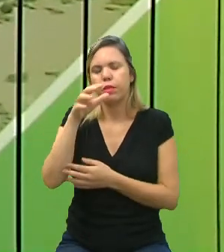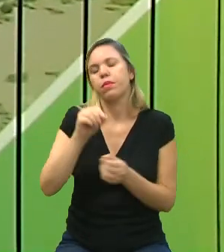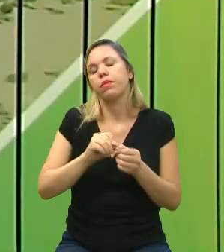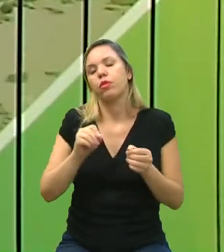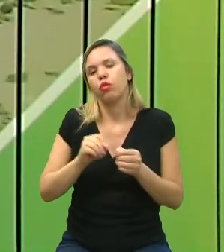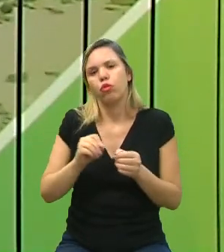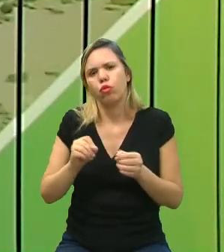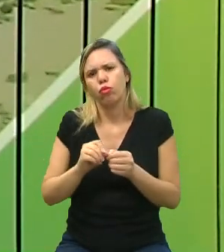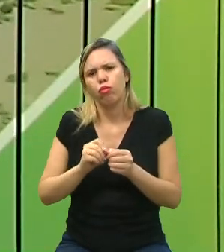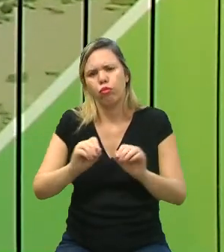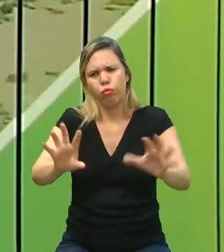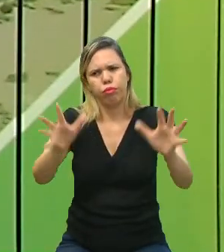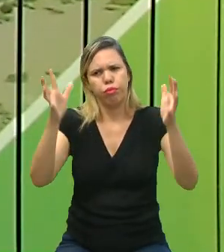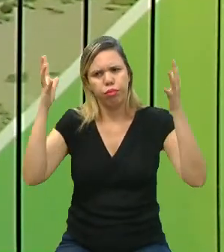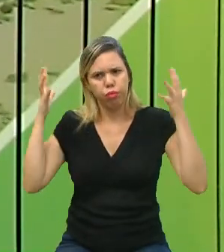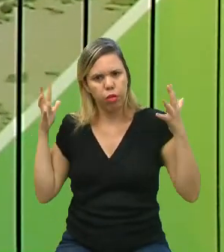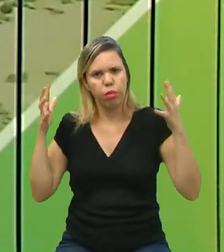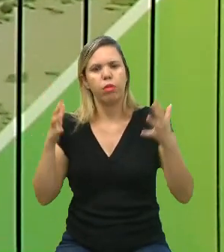efeito estufa subiram